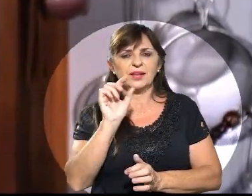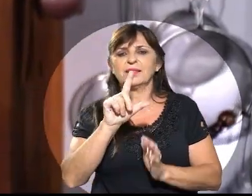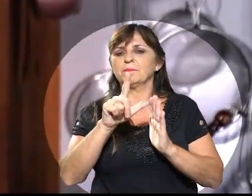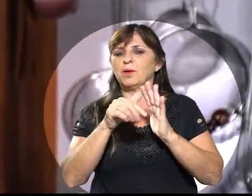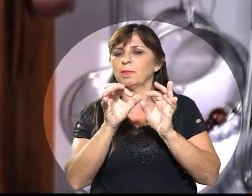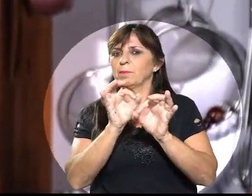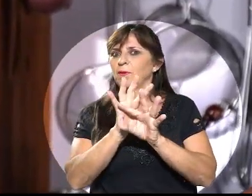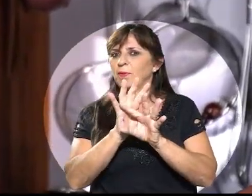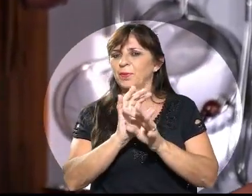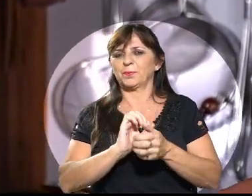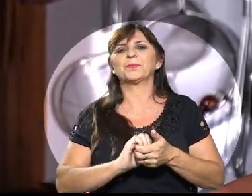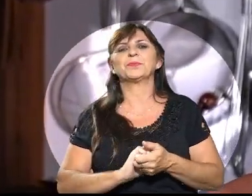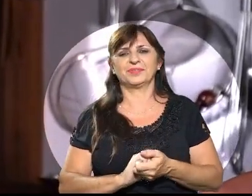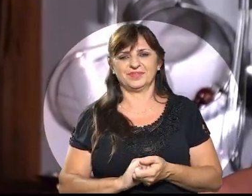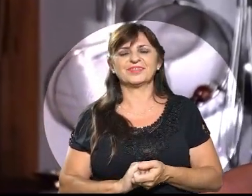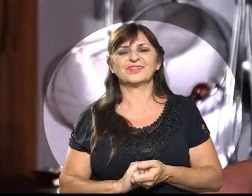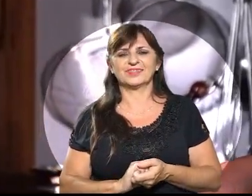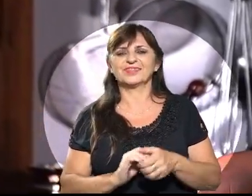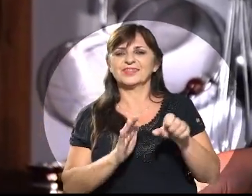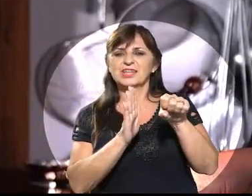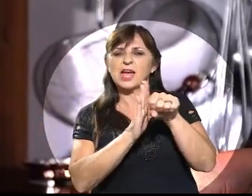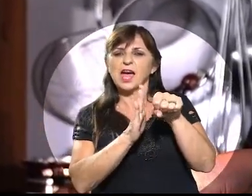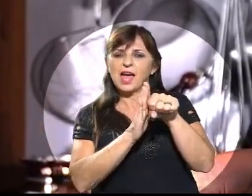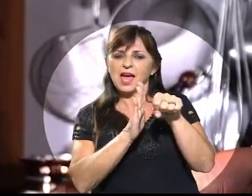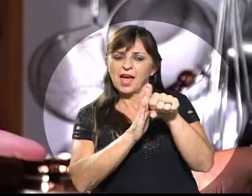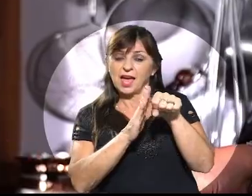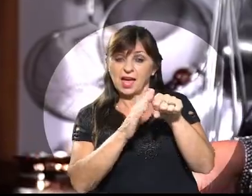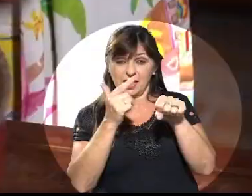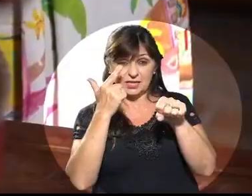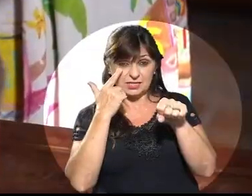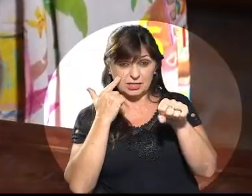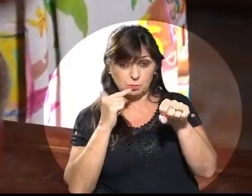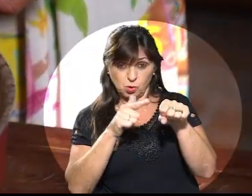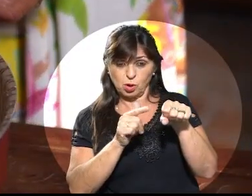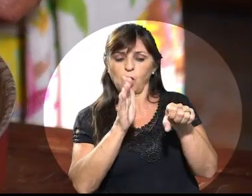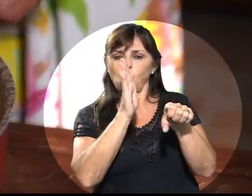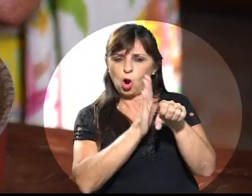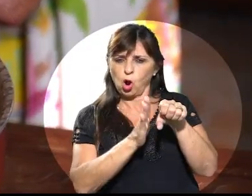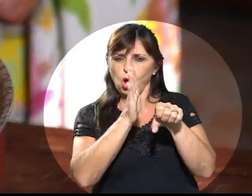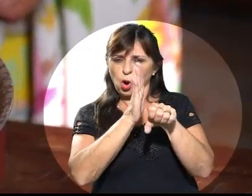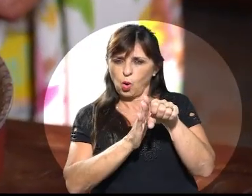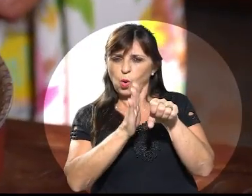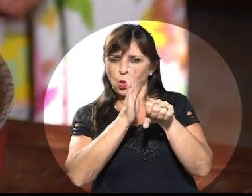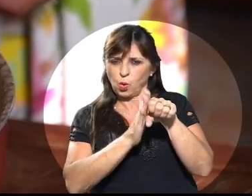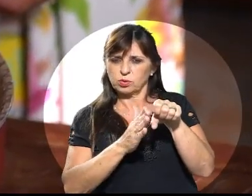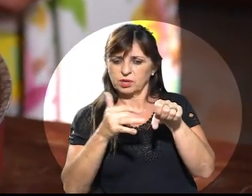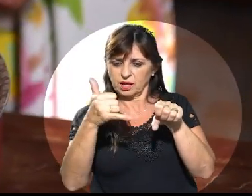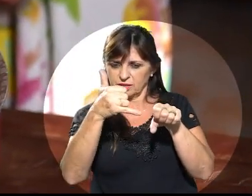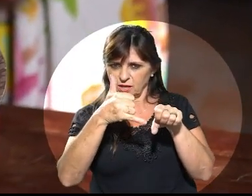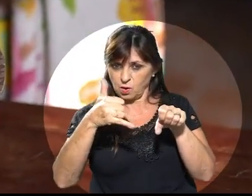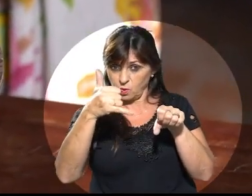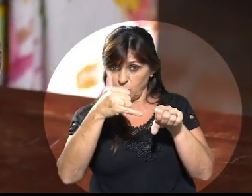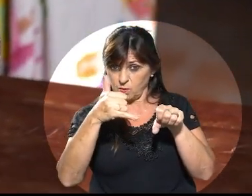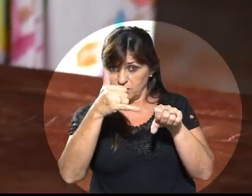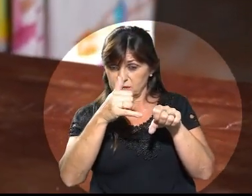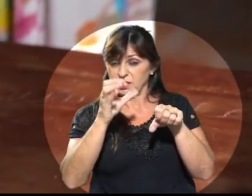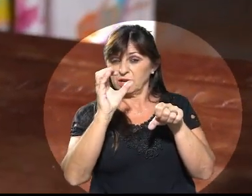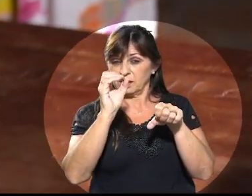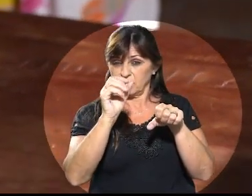Para a cebola caramelizada, então, agora foi cortada. O que, que vamos acrescentar? O azeite. Azeite.